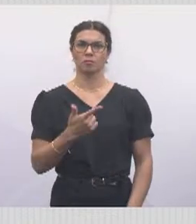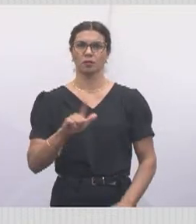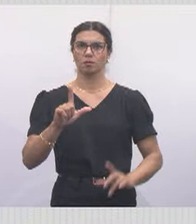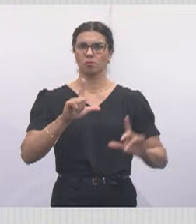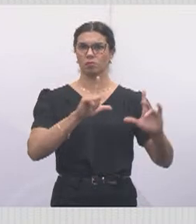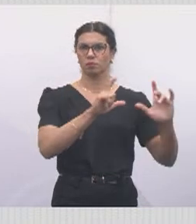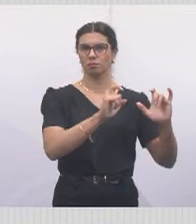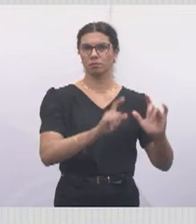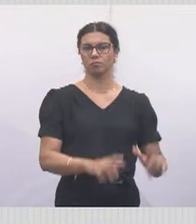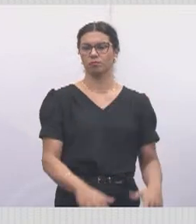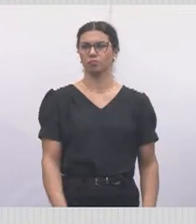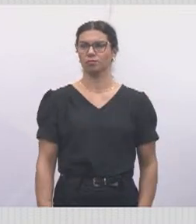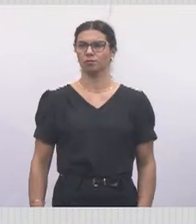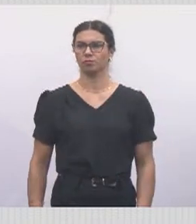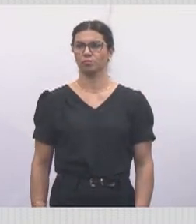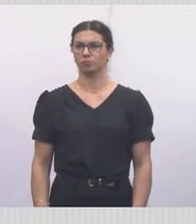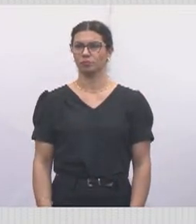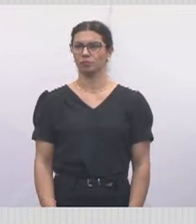favor.